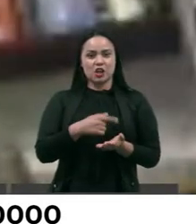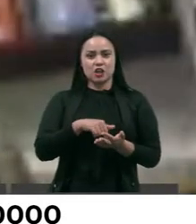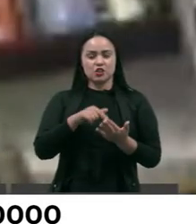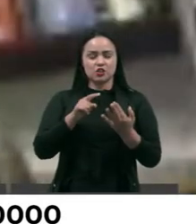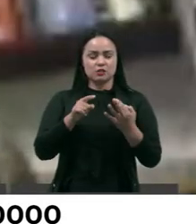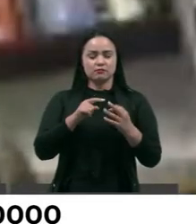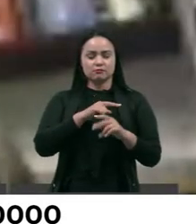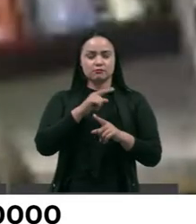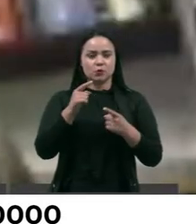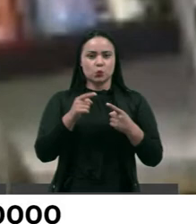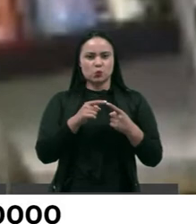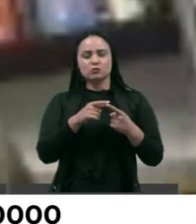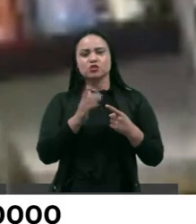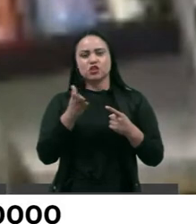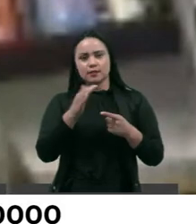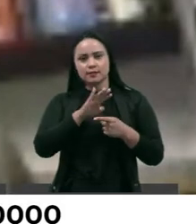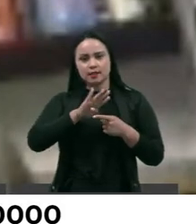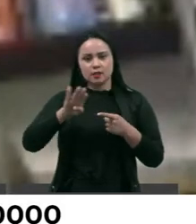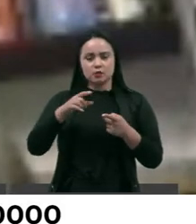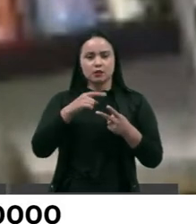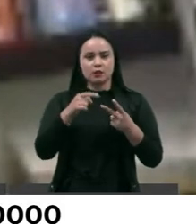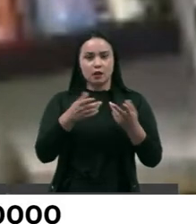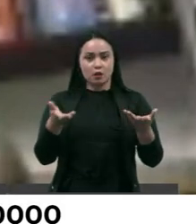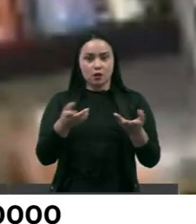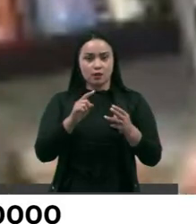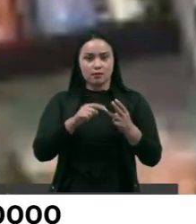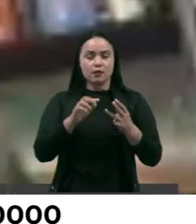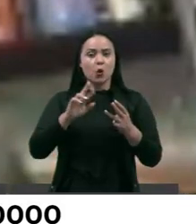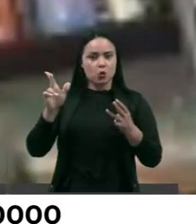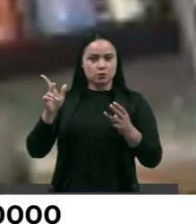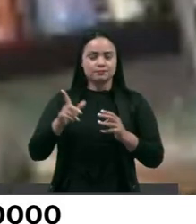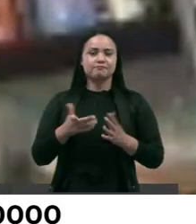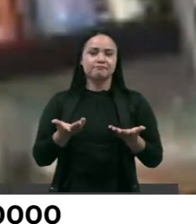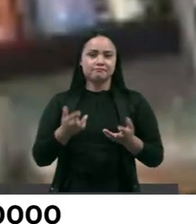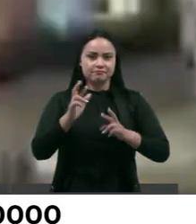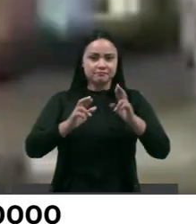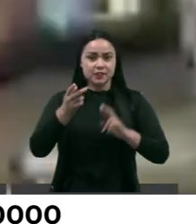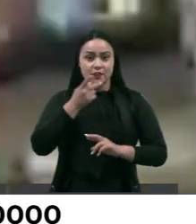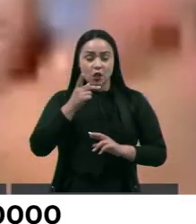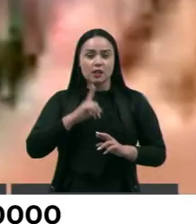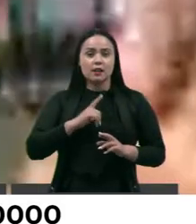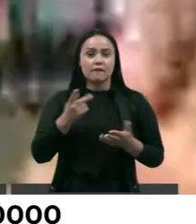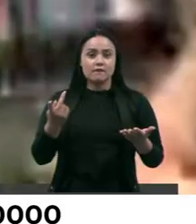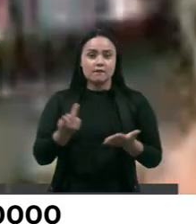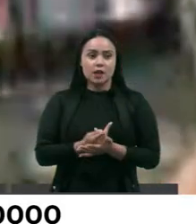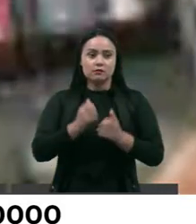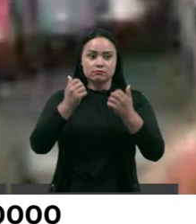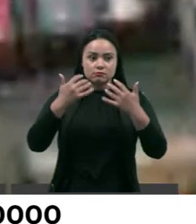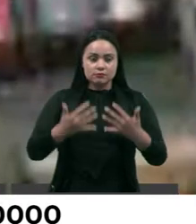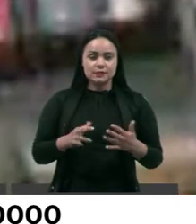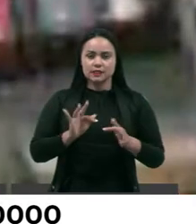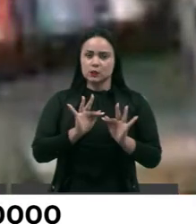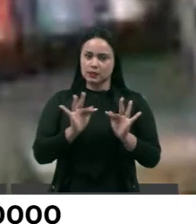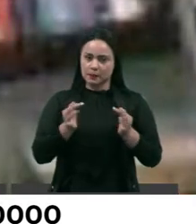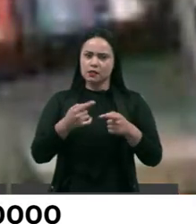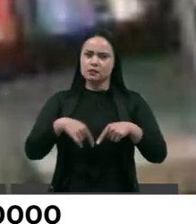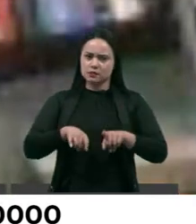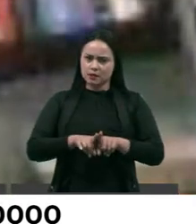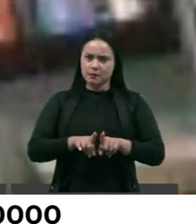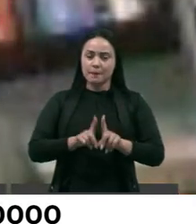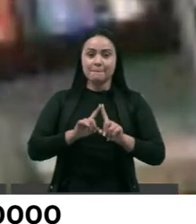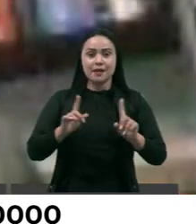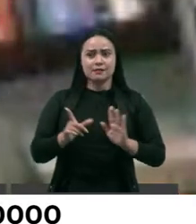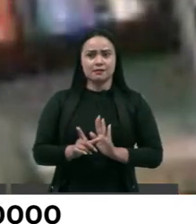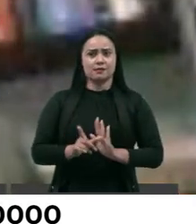de pauta, e a questão, como o eminente corregedor falou, os fatos são claros e são simples. Mas antes